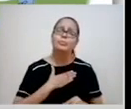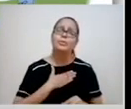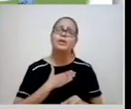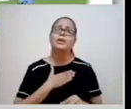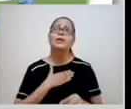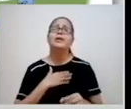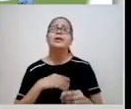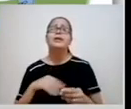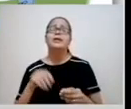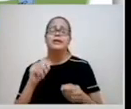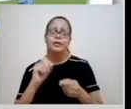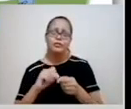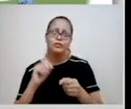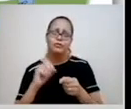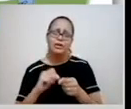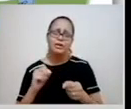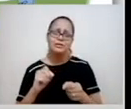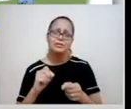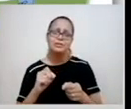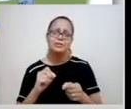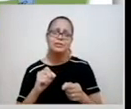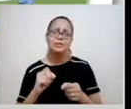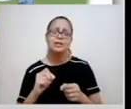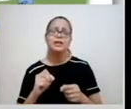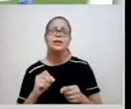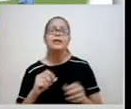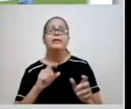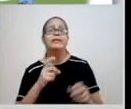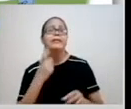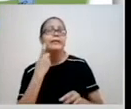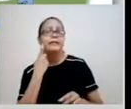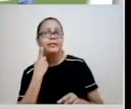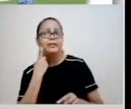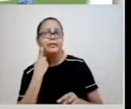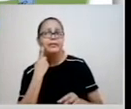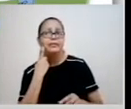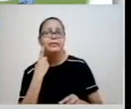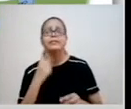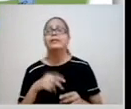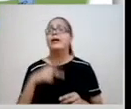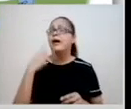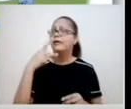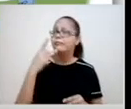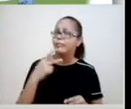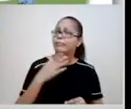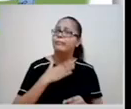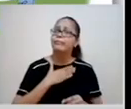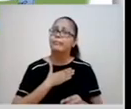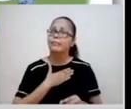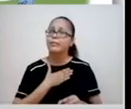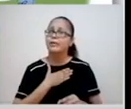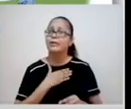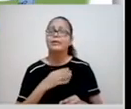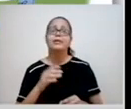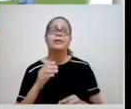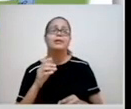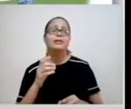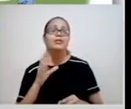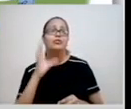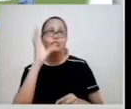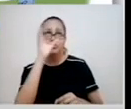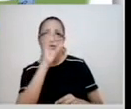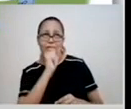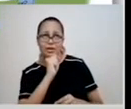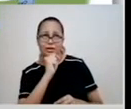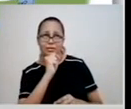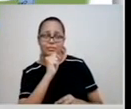mim mesma que vou fazer no sábado de manhã. Daí eu prometo para mim mesma que vou fazer na noite de sábado. Daí eu prometo para mim mesma